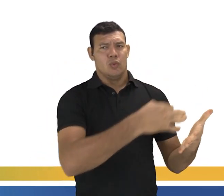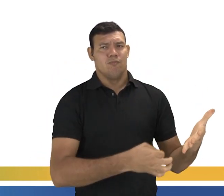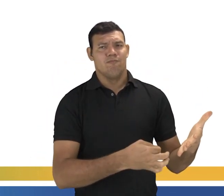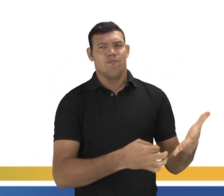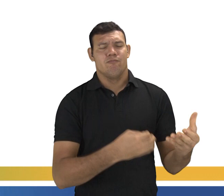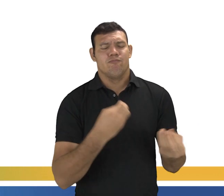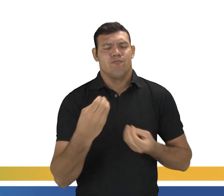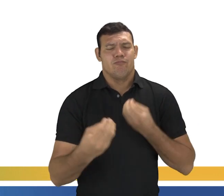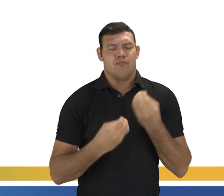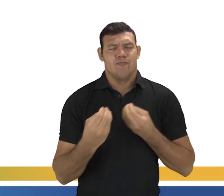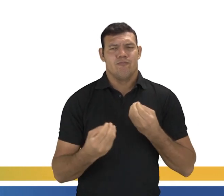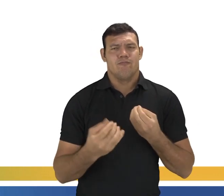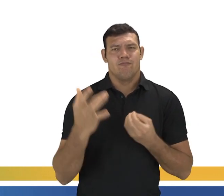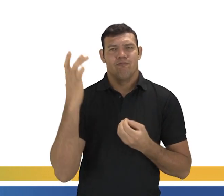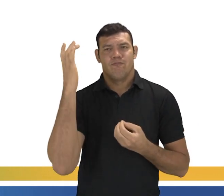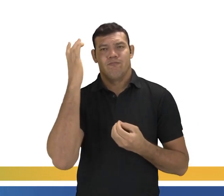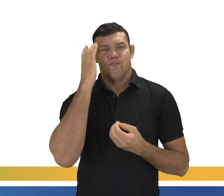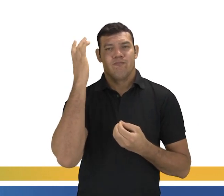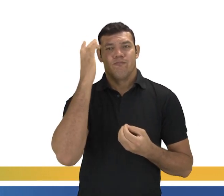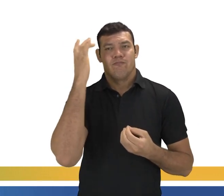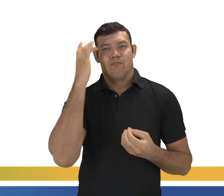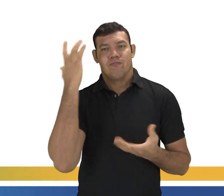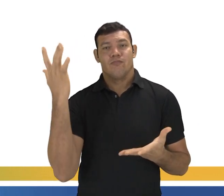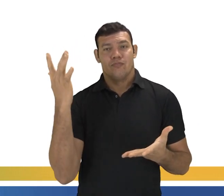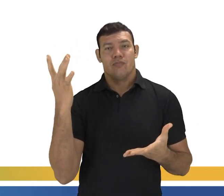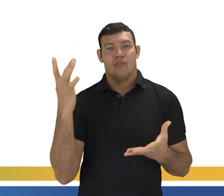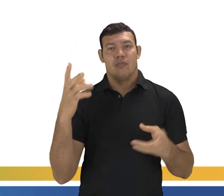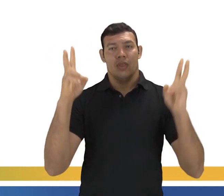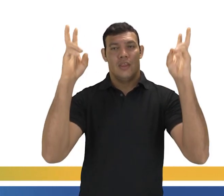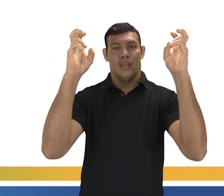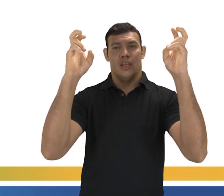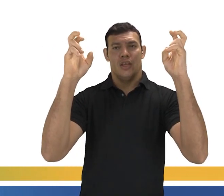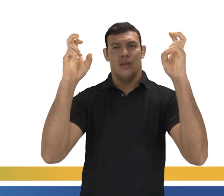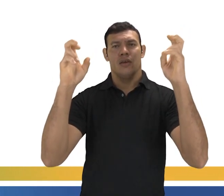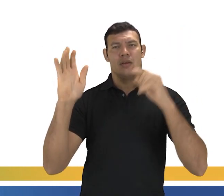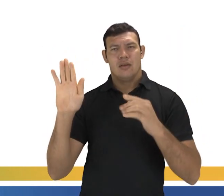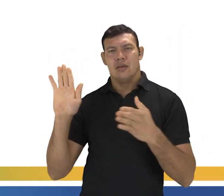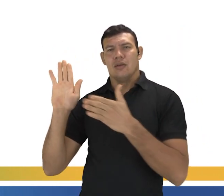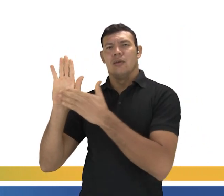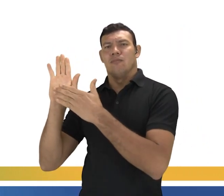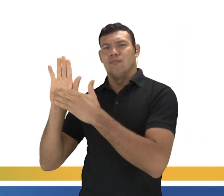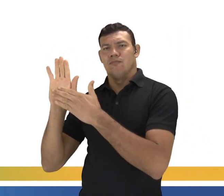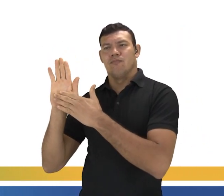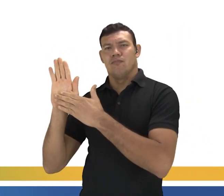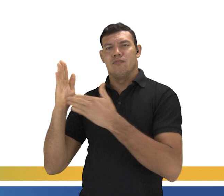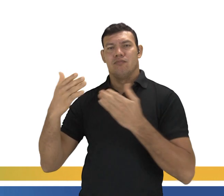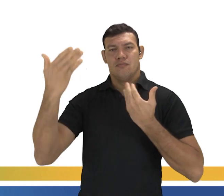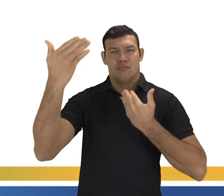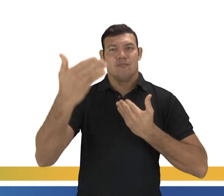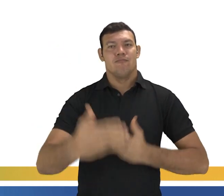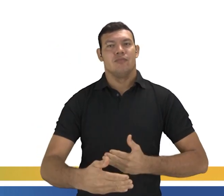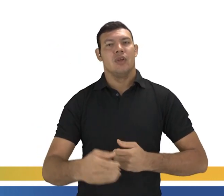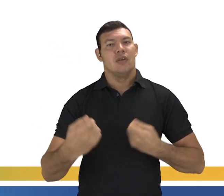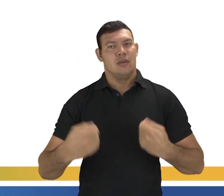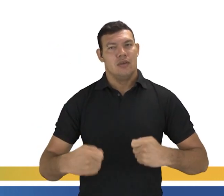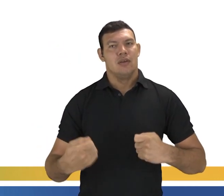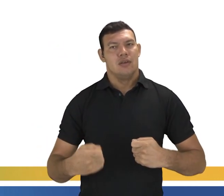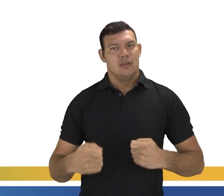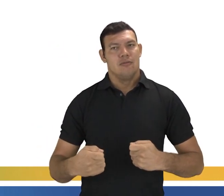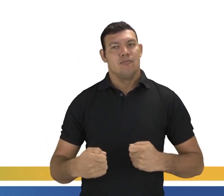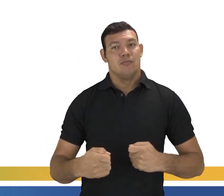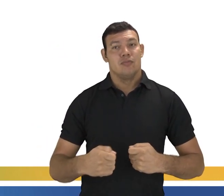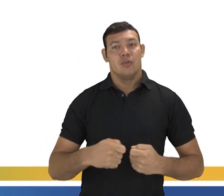a respeito daquele tema proposto na prova. Esse ponto de vista deve estar, então, apoiado em argumentos, em